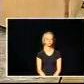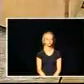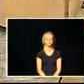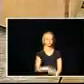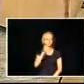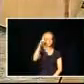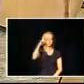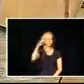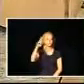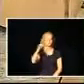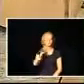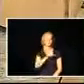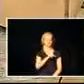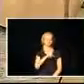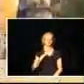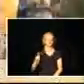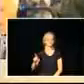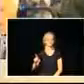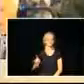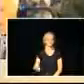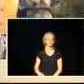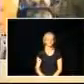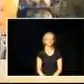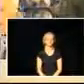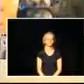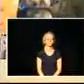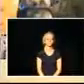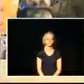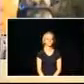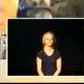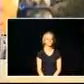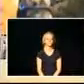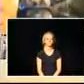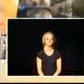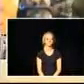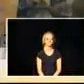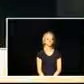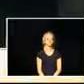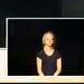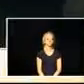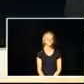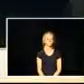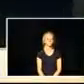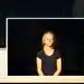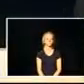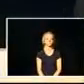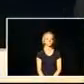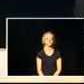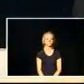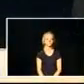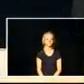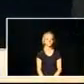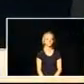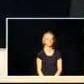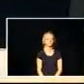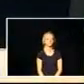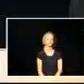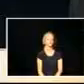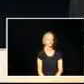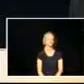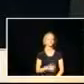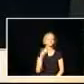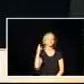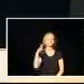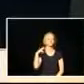Senhor presidente, em exercício, vereador Salvador Soares, digna mesa, nobres